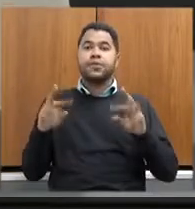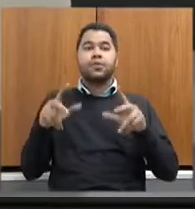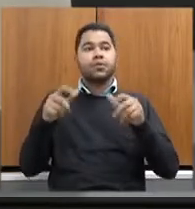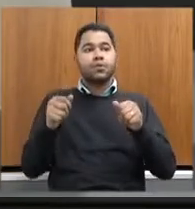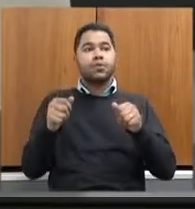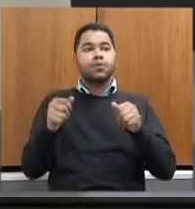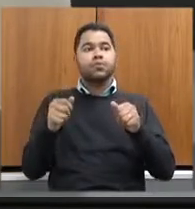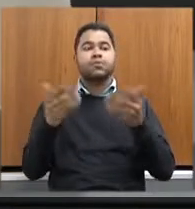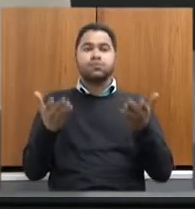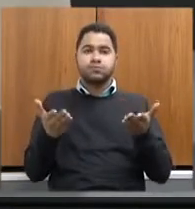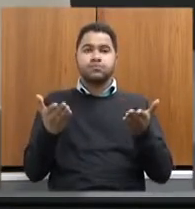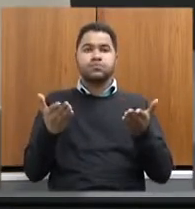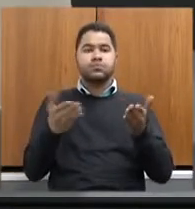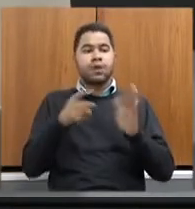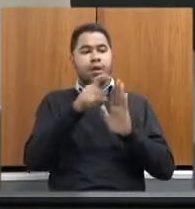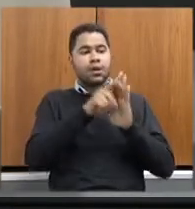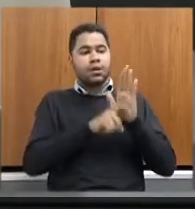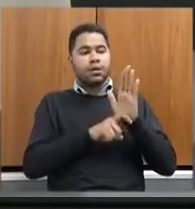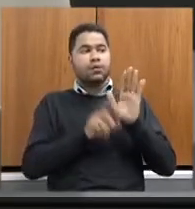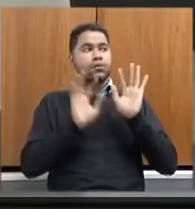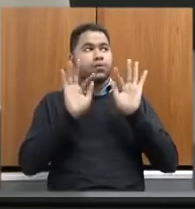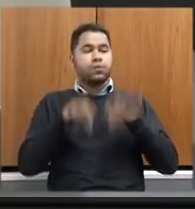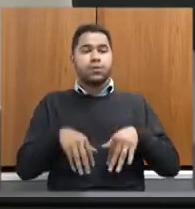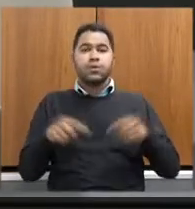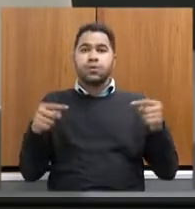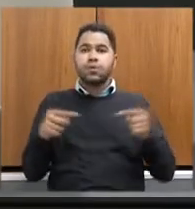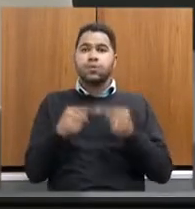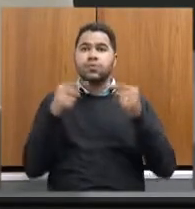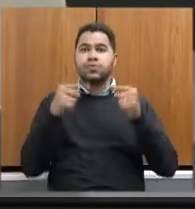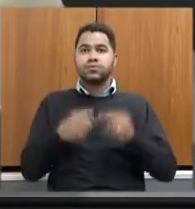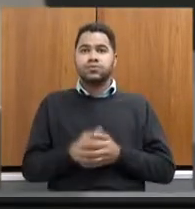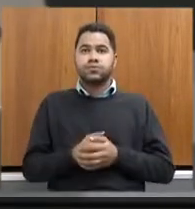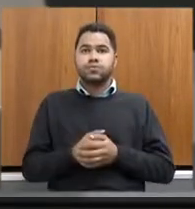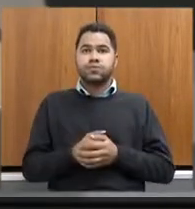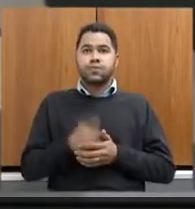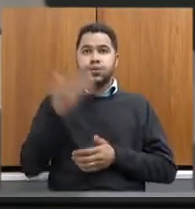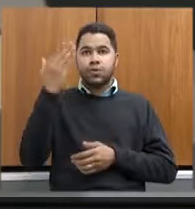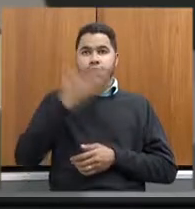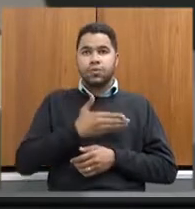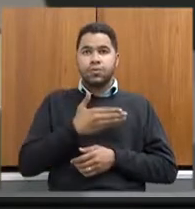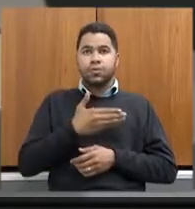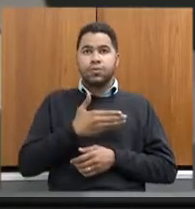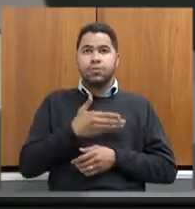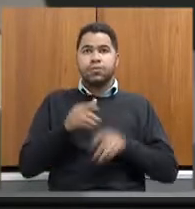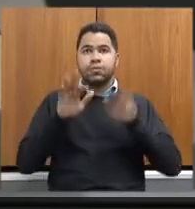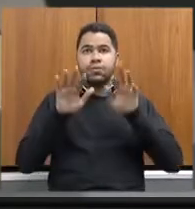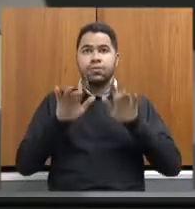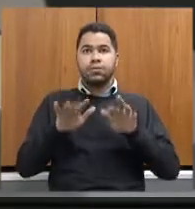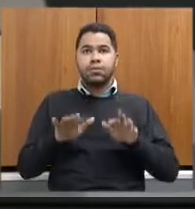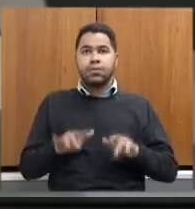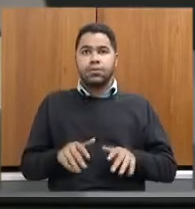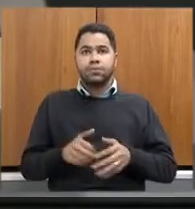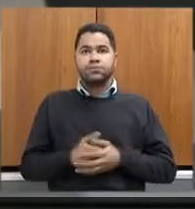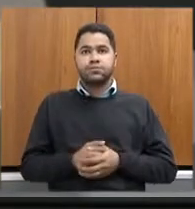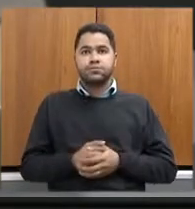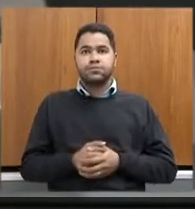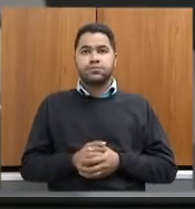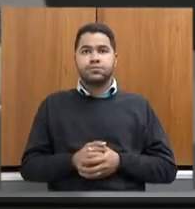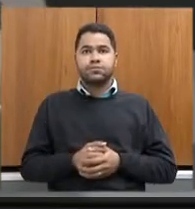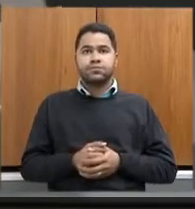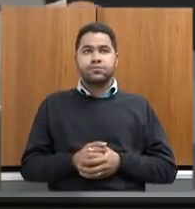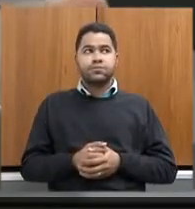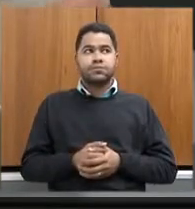todos os meus parecidos com tem a redação final da matéria de acordo com aprovado em Plenário e em